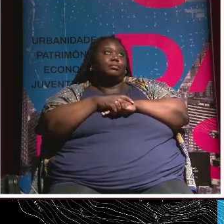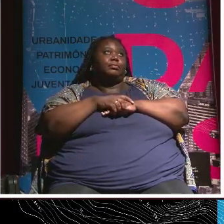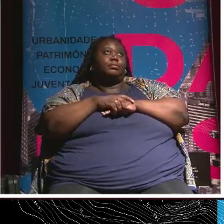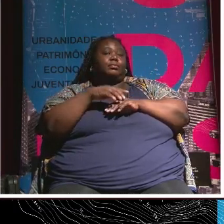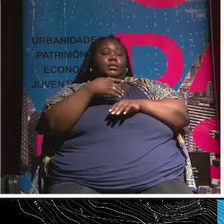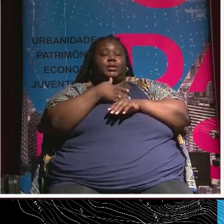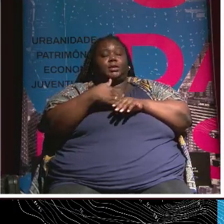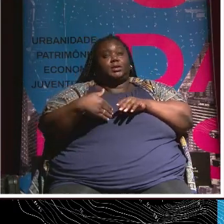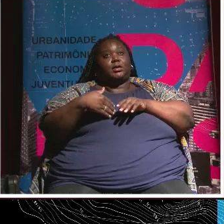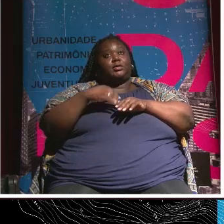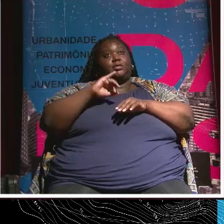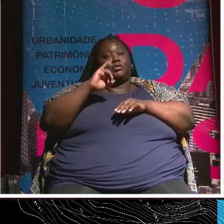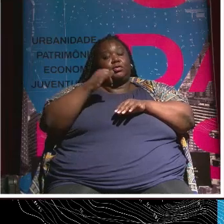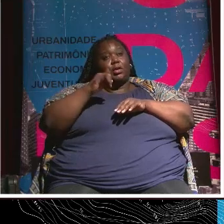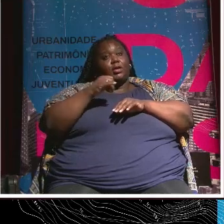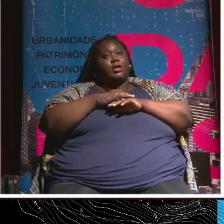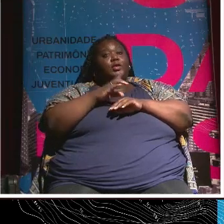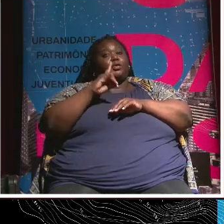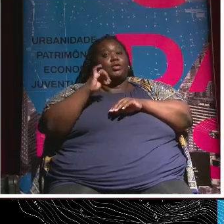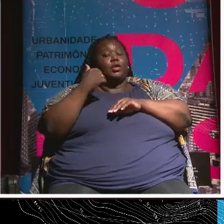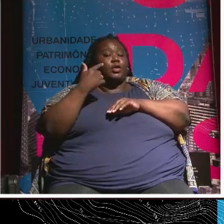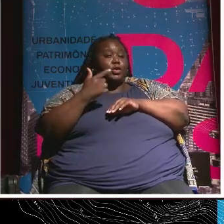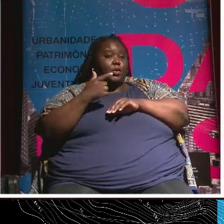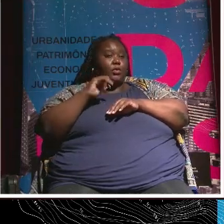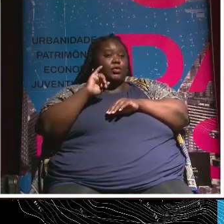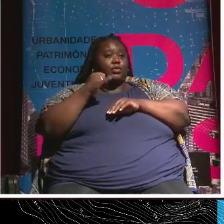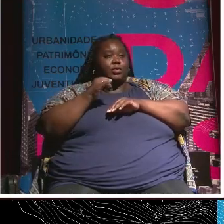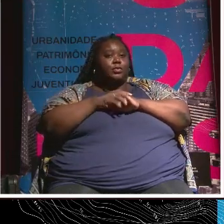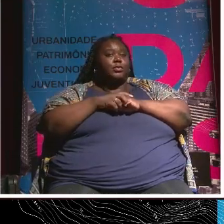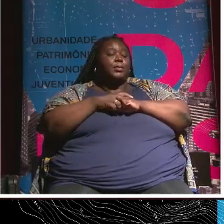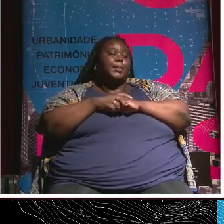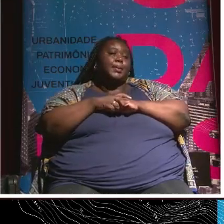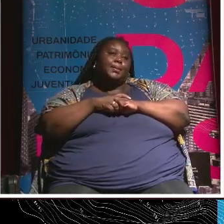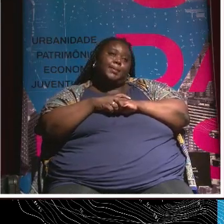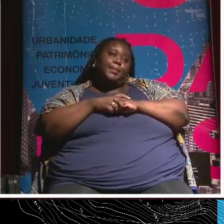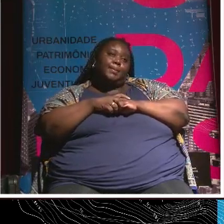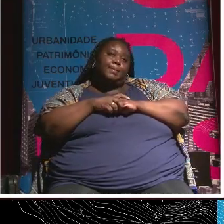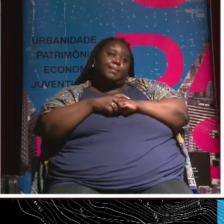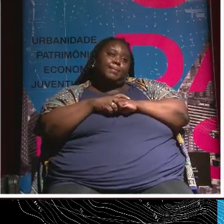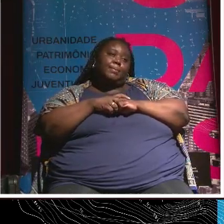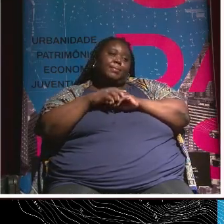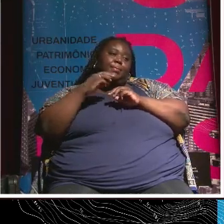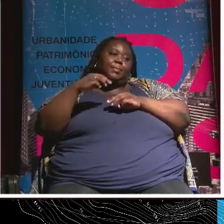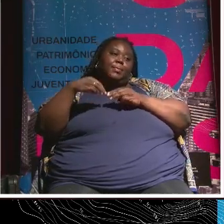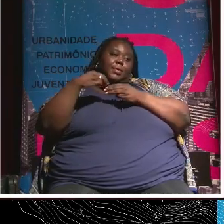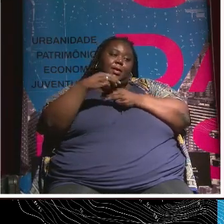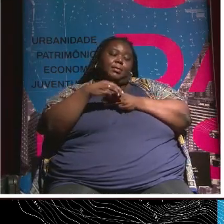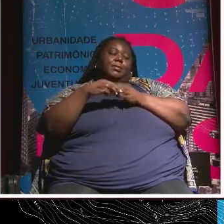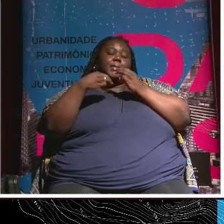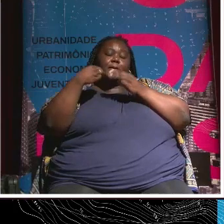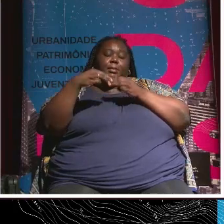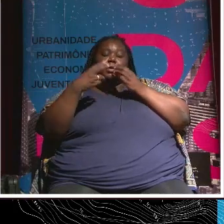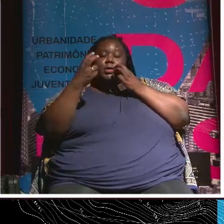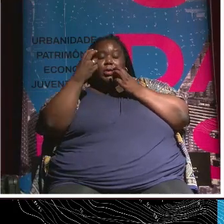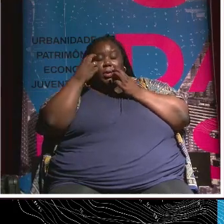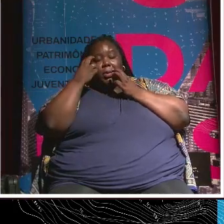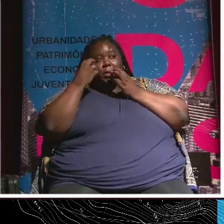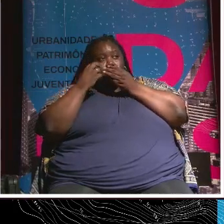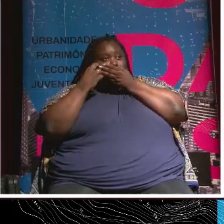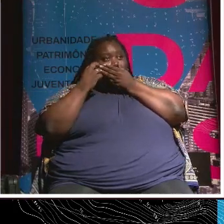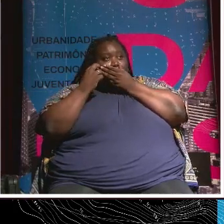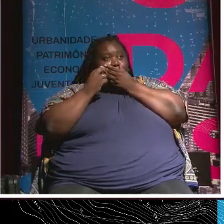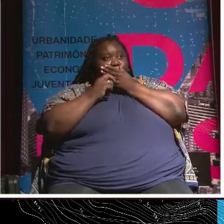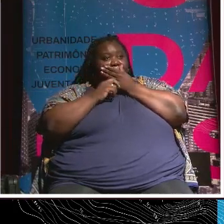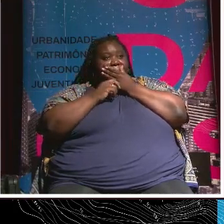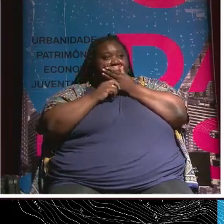federal desde janeiro, desde o dia 2 de janeiro, no dia da posse da ministra Margarete Menezes, e antes até da minha